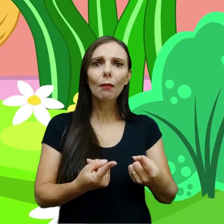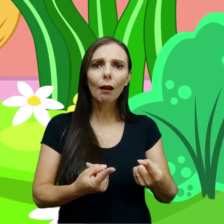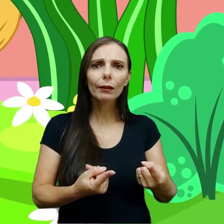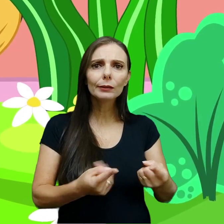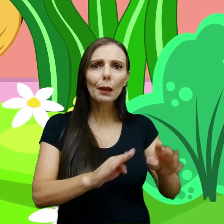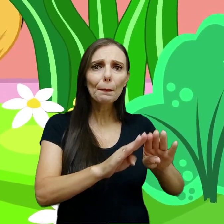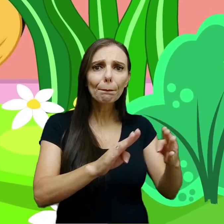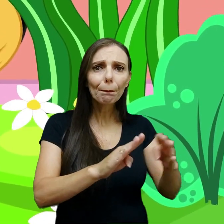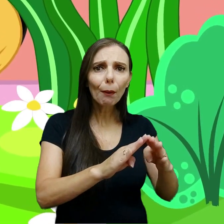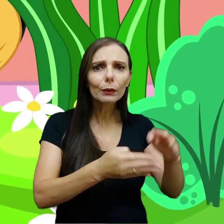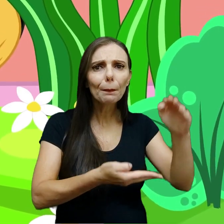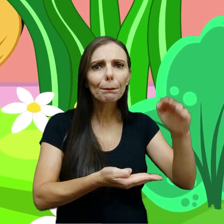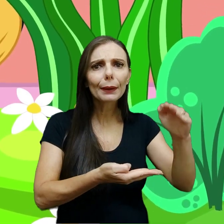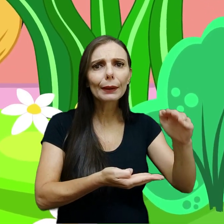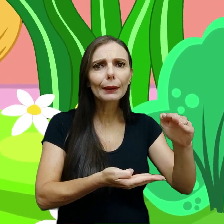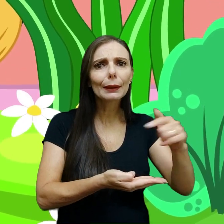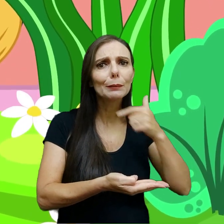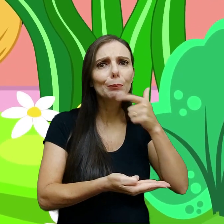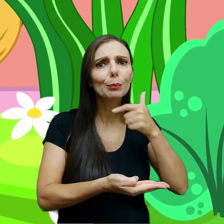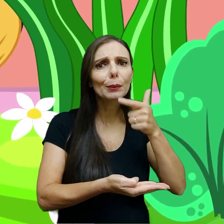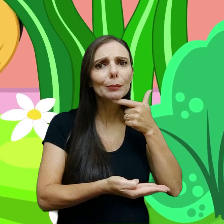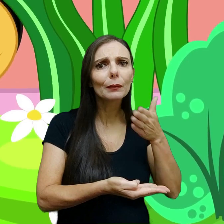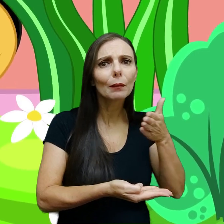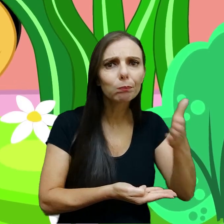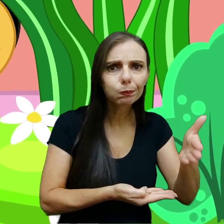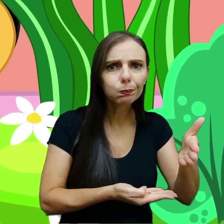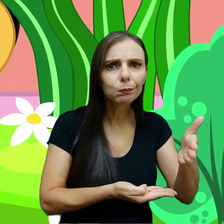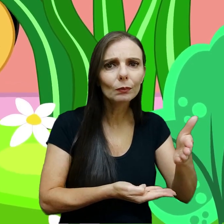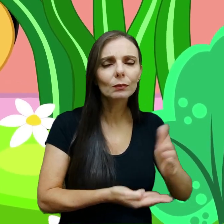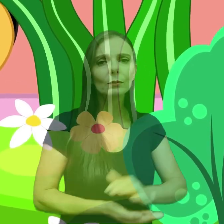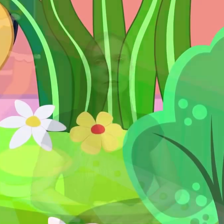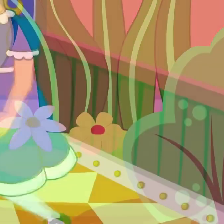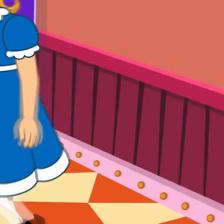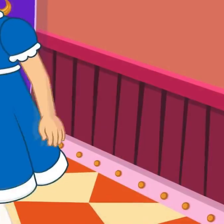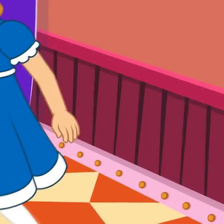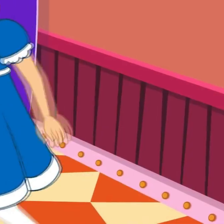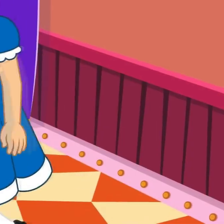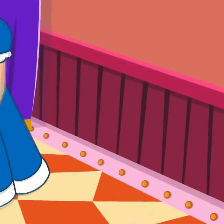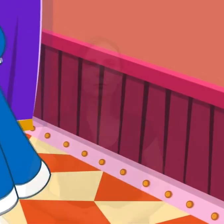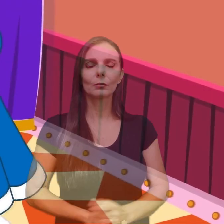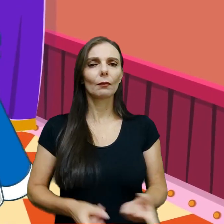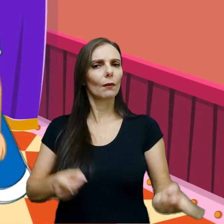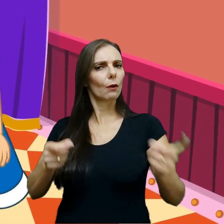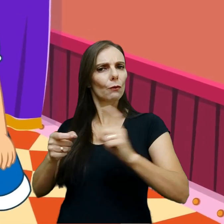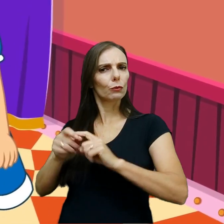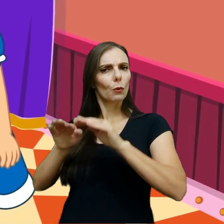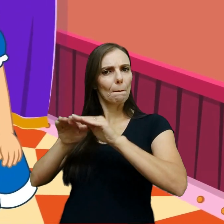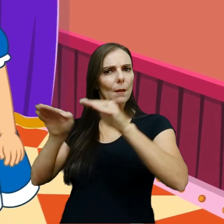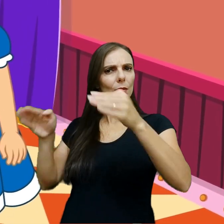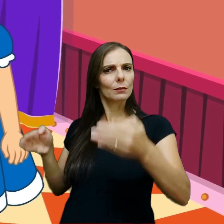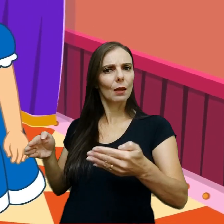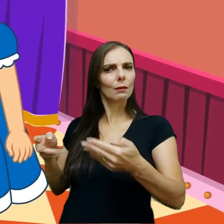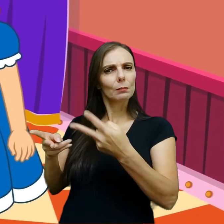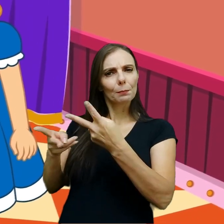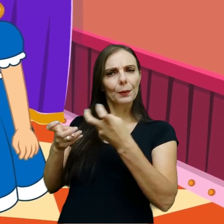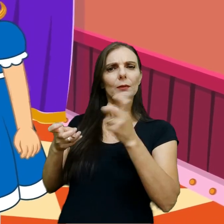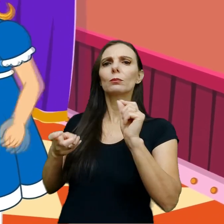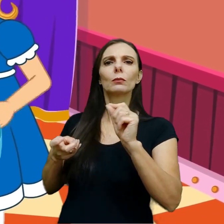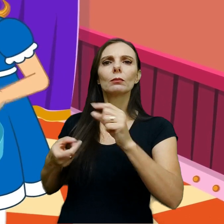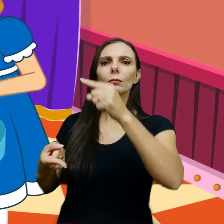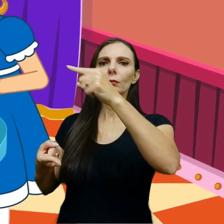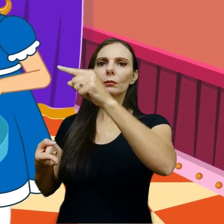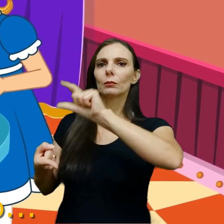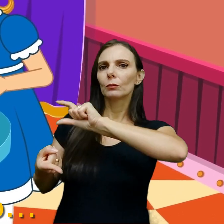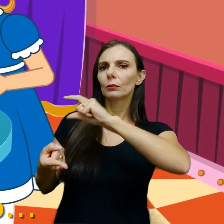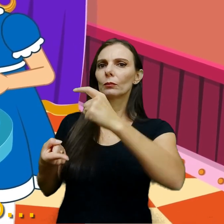Mas a porta era muito pequena e Alice não conseguia passar. Quando ela voltou para a mesa, ela notou